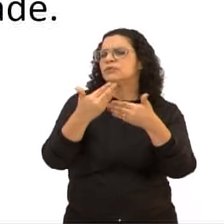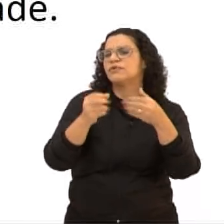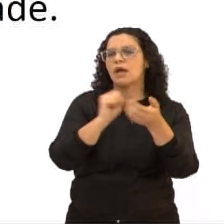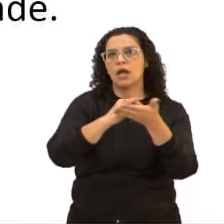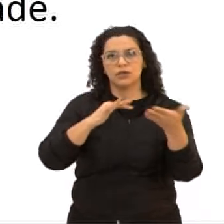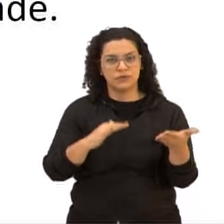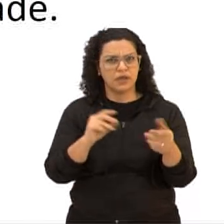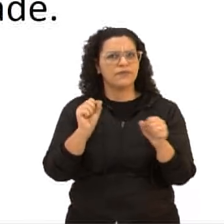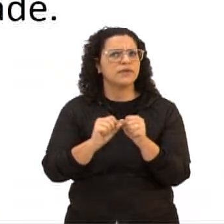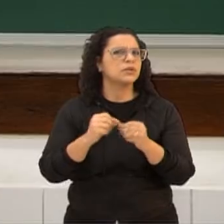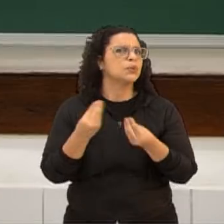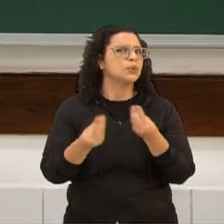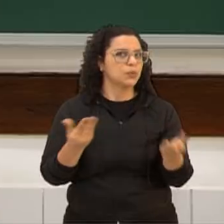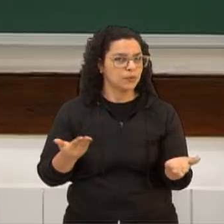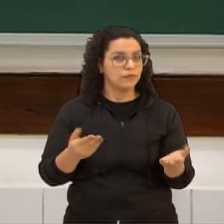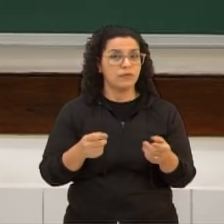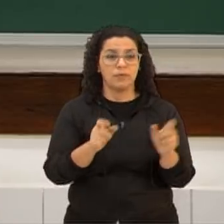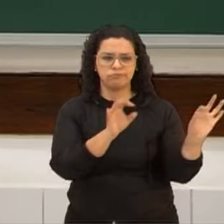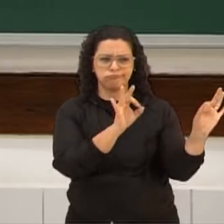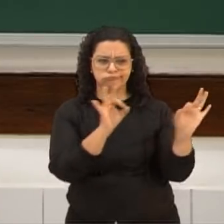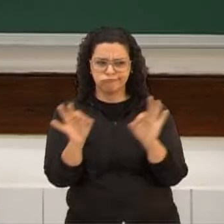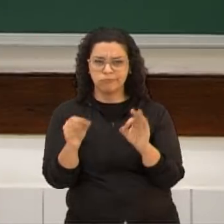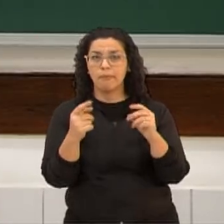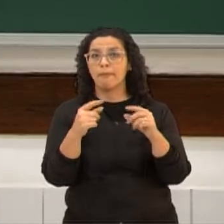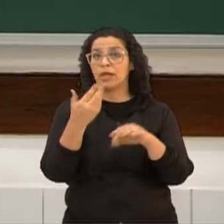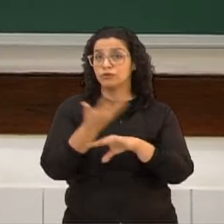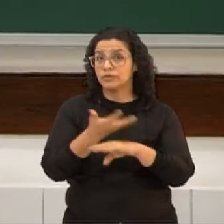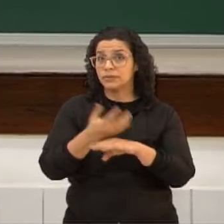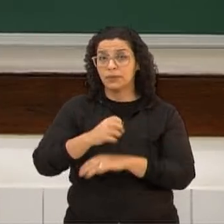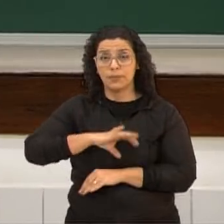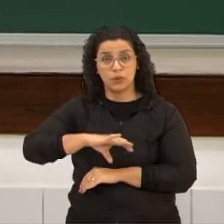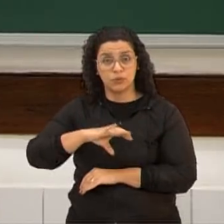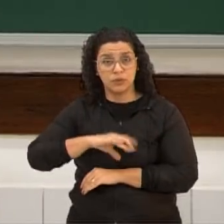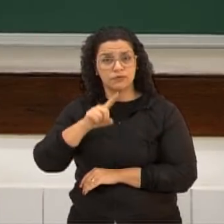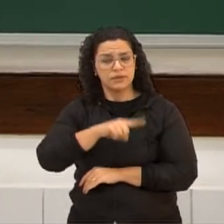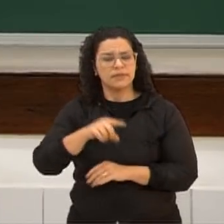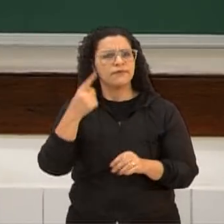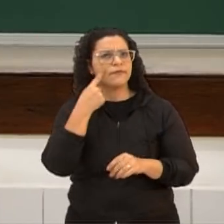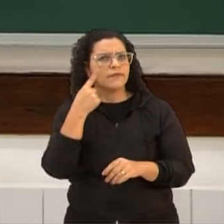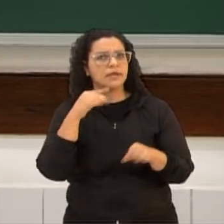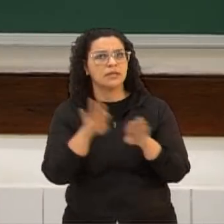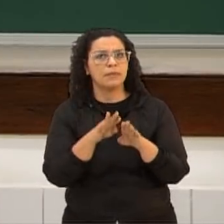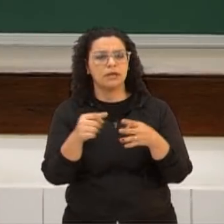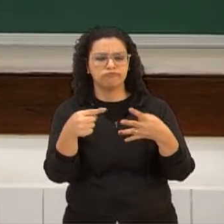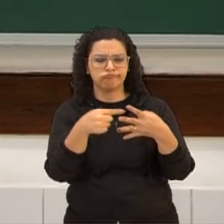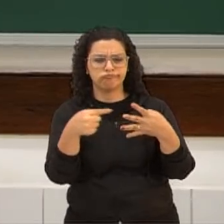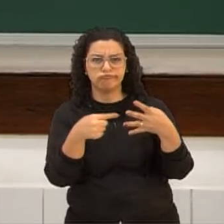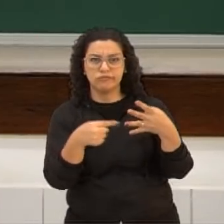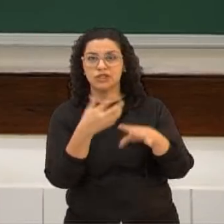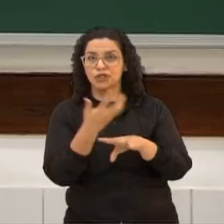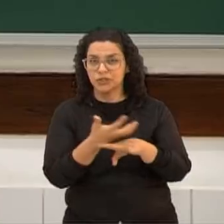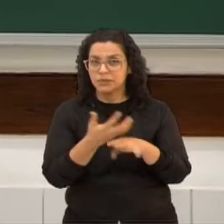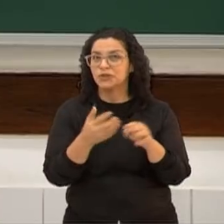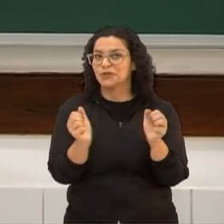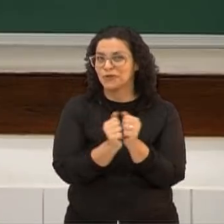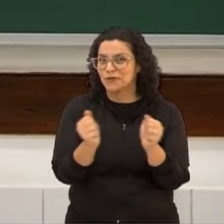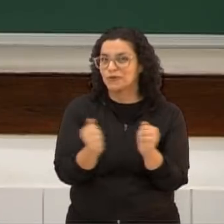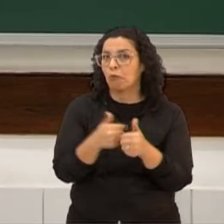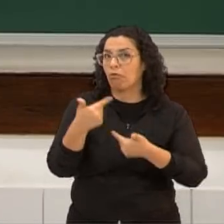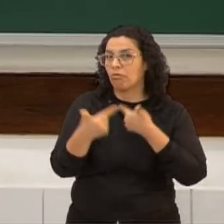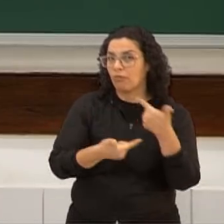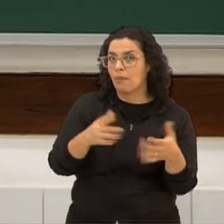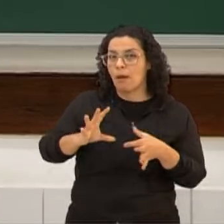desenvolvimento desta atividade. Então, observe a disciplina de língua portuguesa, observe também as outras disciplinas que vão